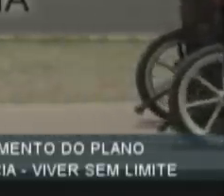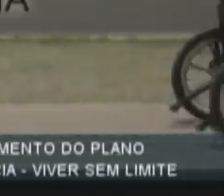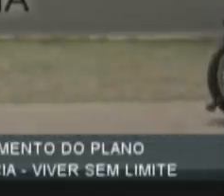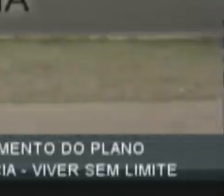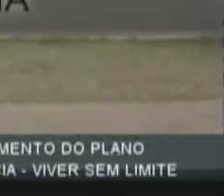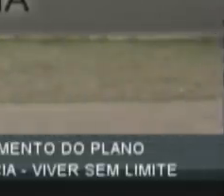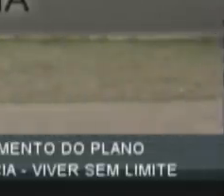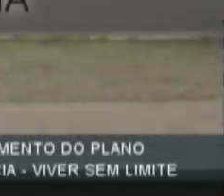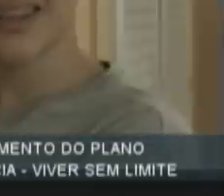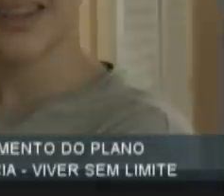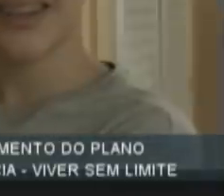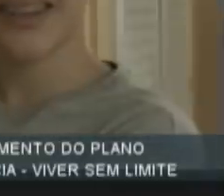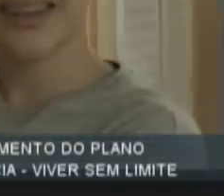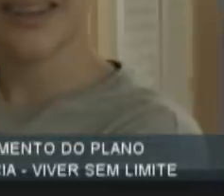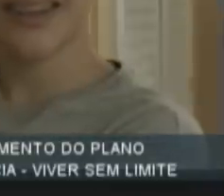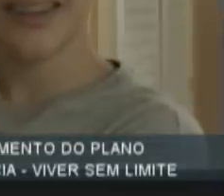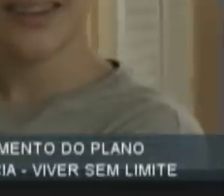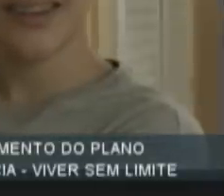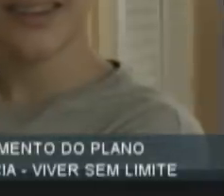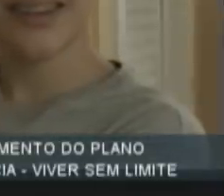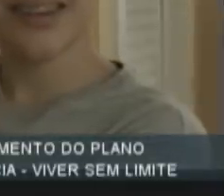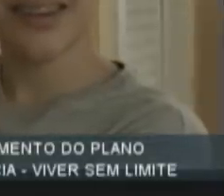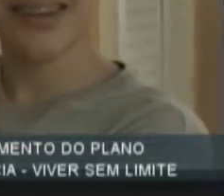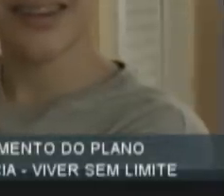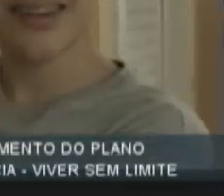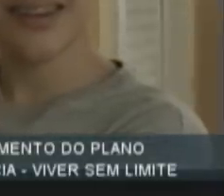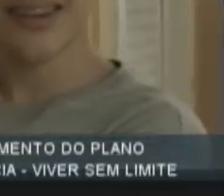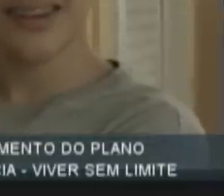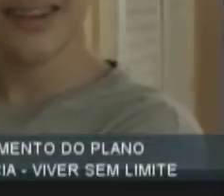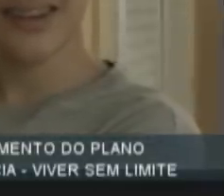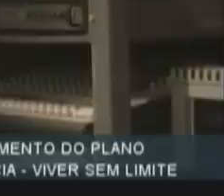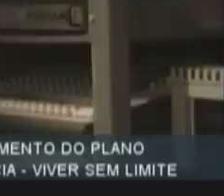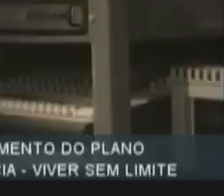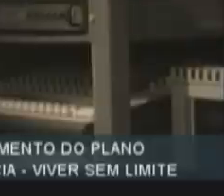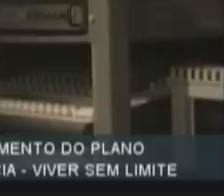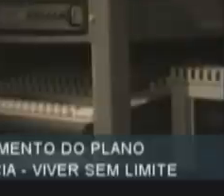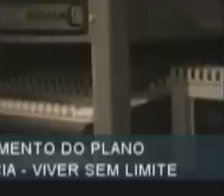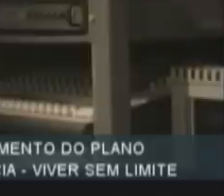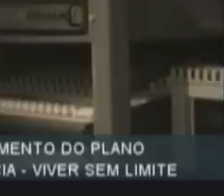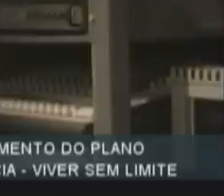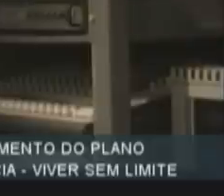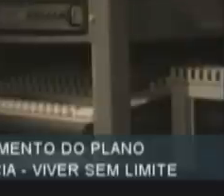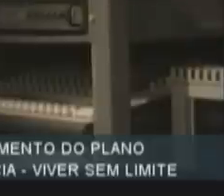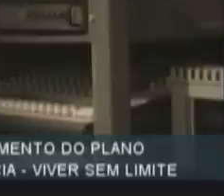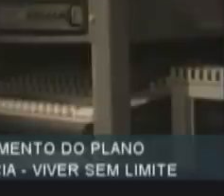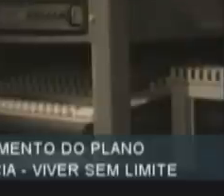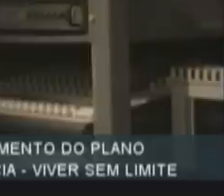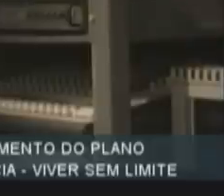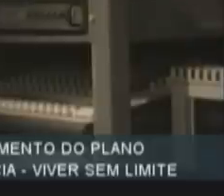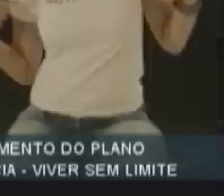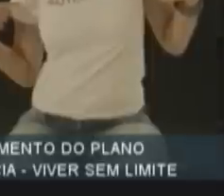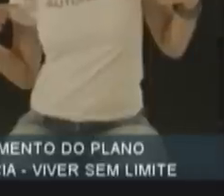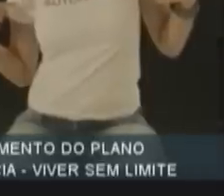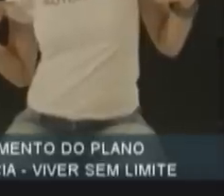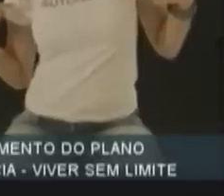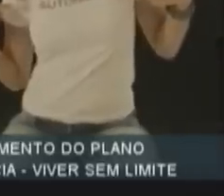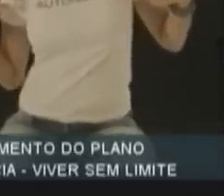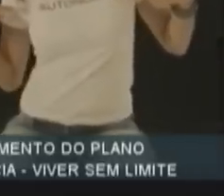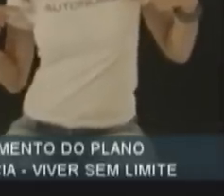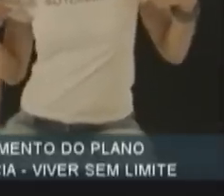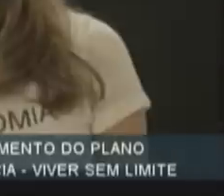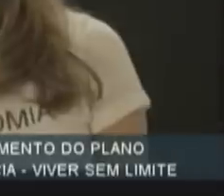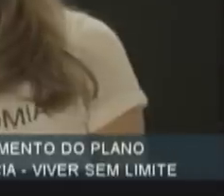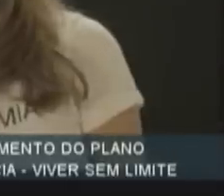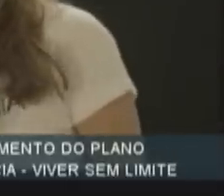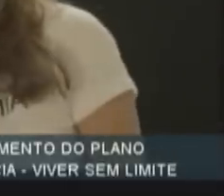escrito autonomia na parede. Gabriel lê autonomia em braille. Fernanda lê autonomia no monitor. Vanessa traz escrito autonomia na